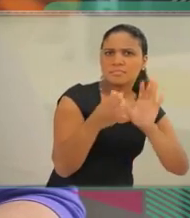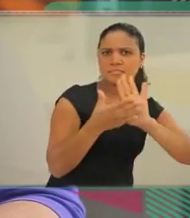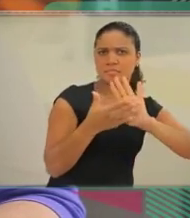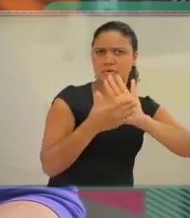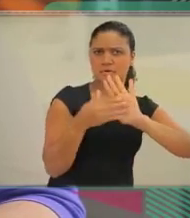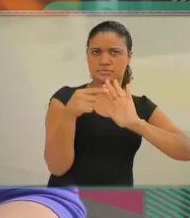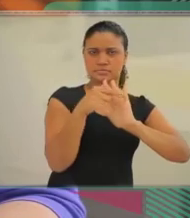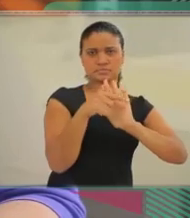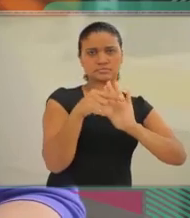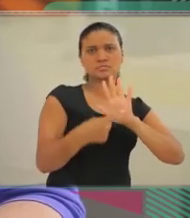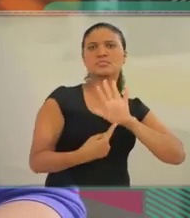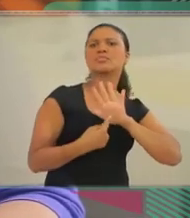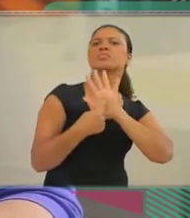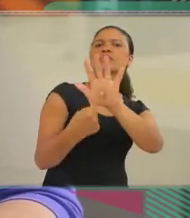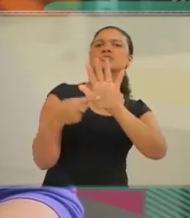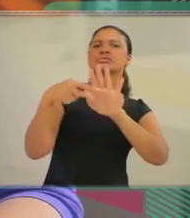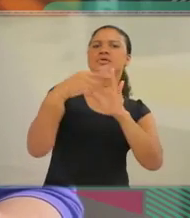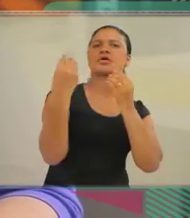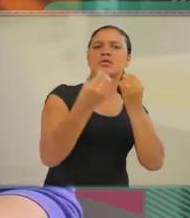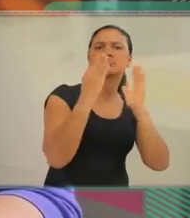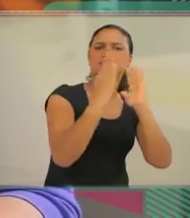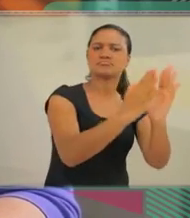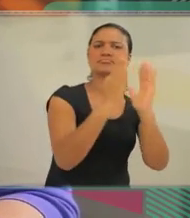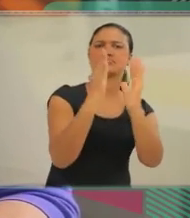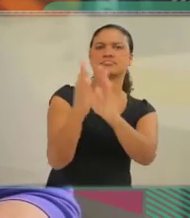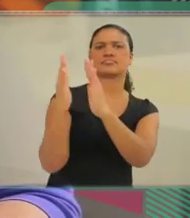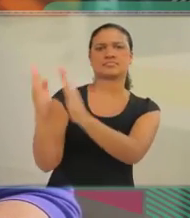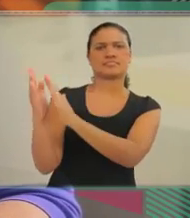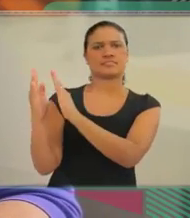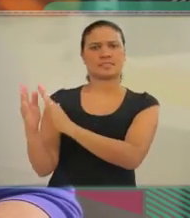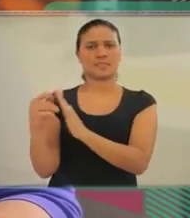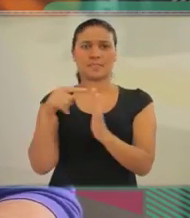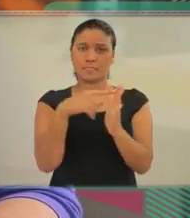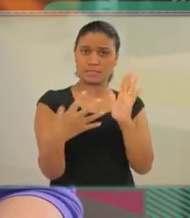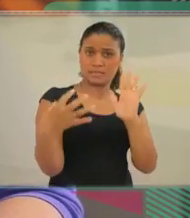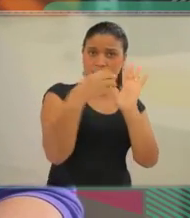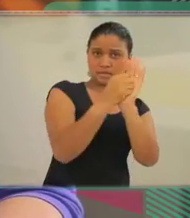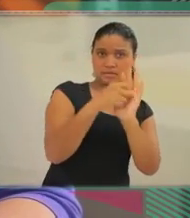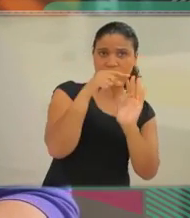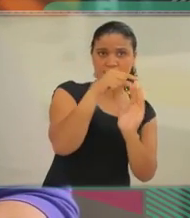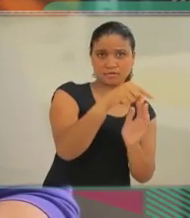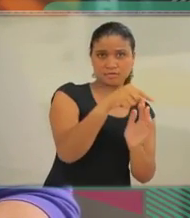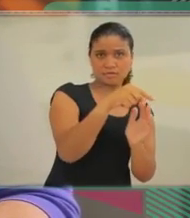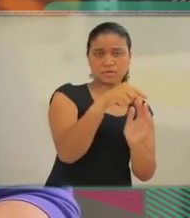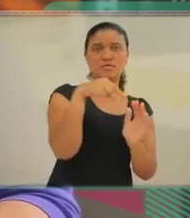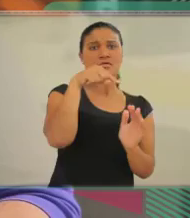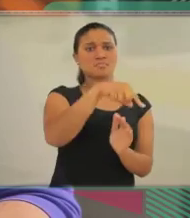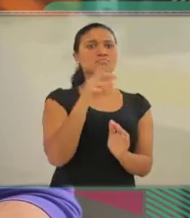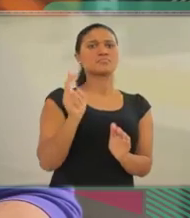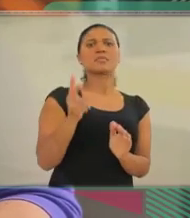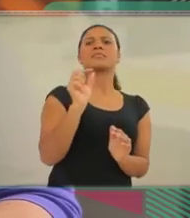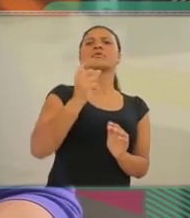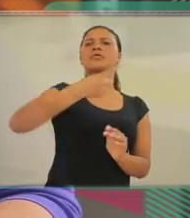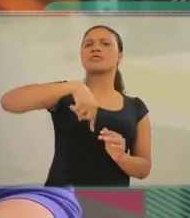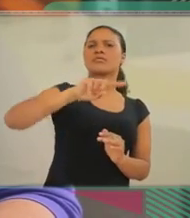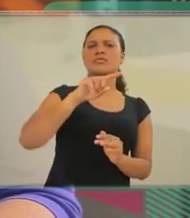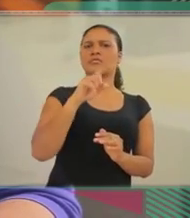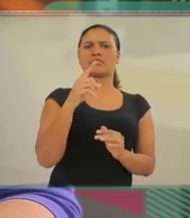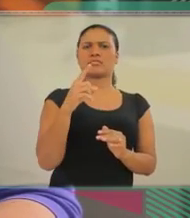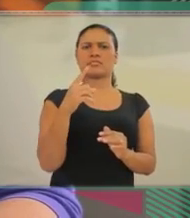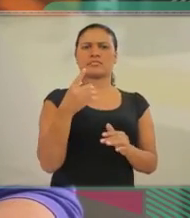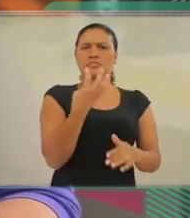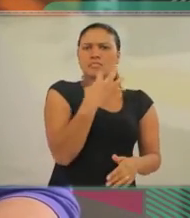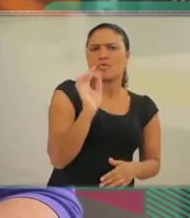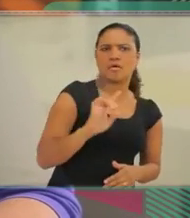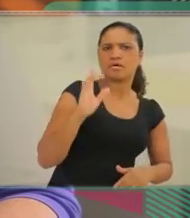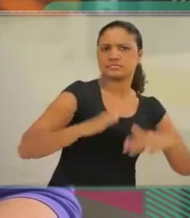proposta é exatamente mostrar quais são essas etapas e resgatar e registrar para que as próximas